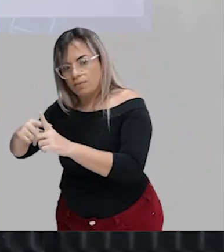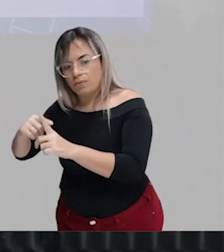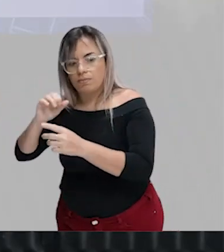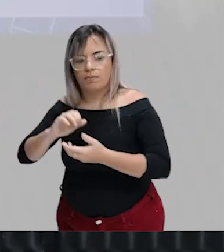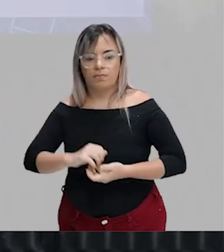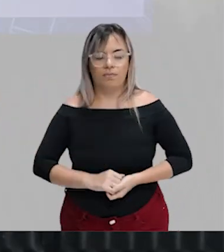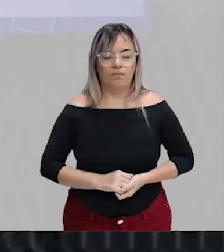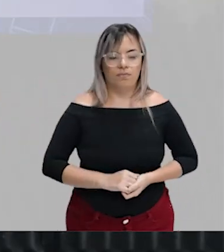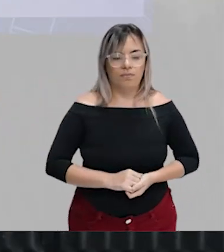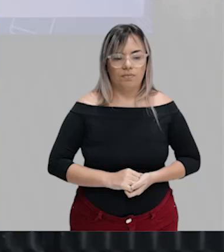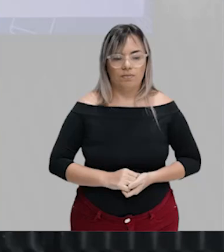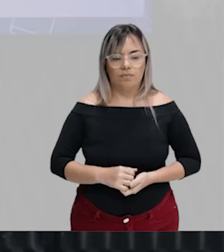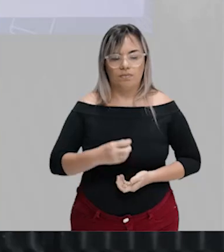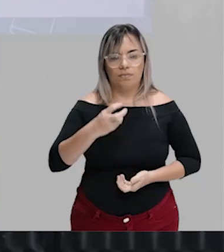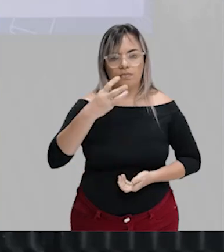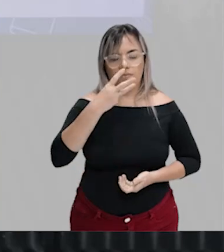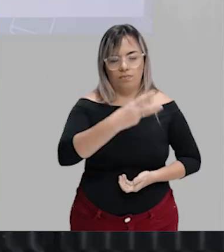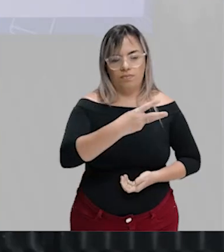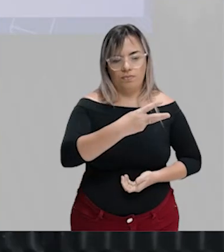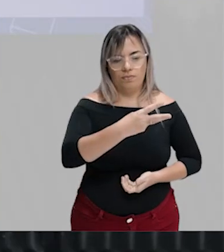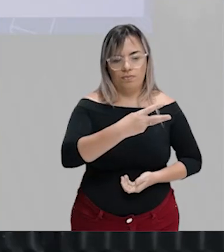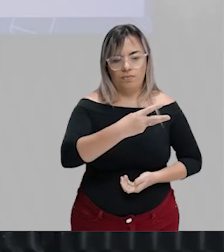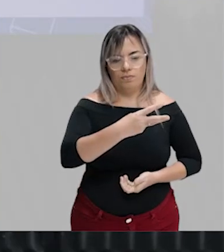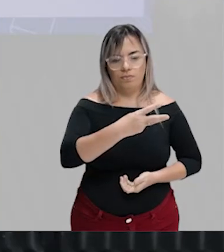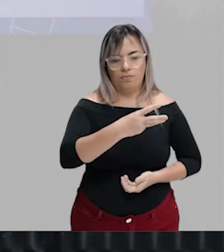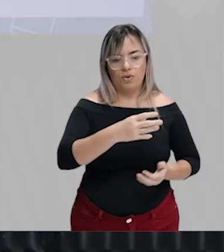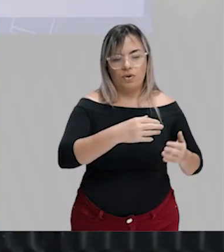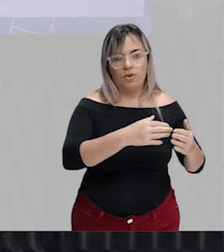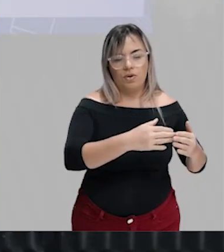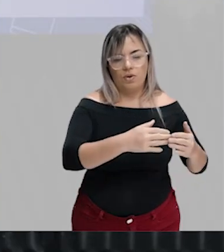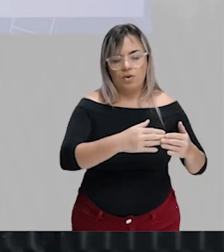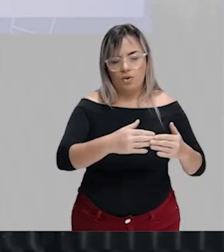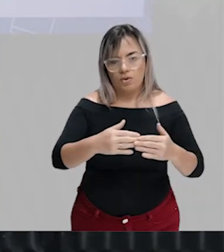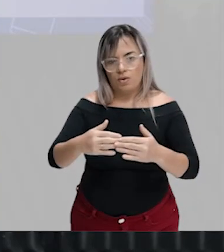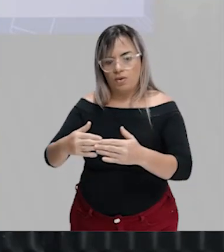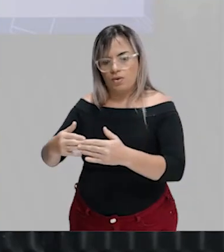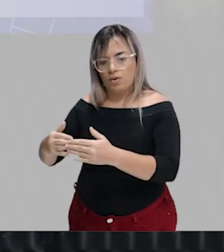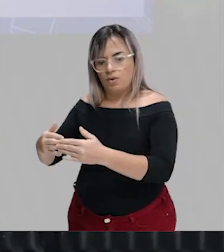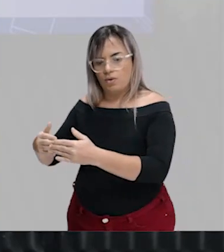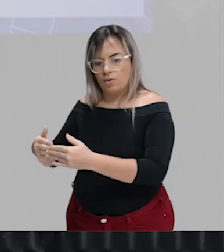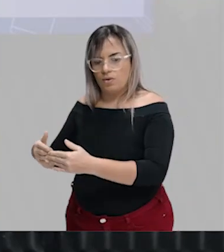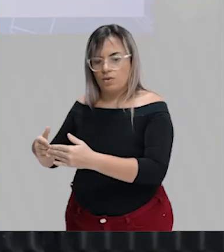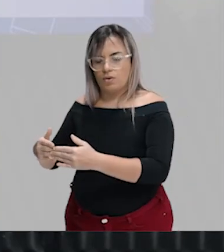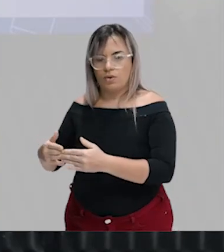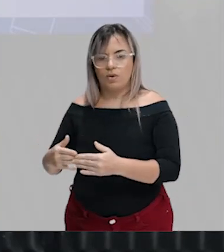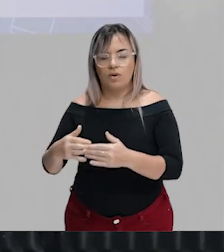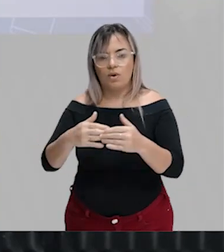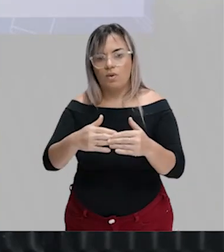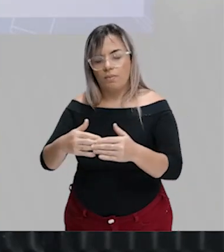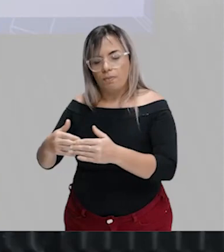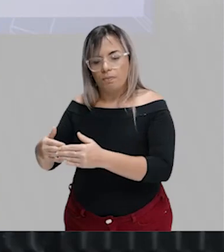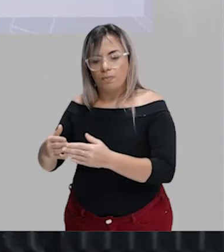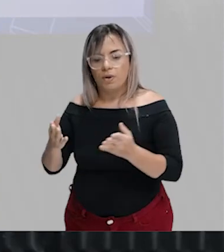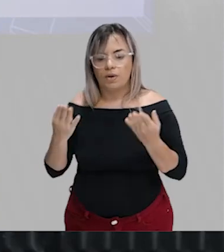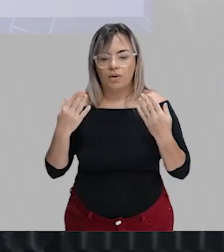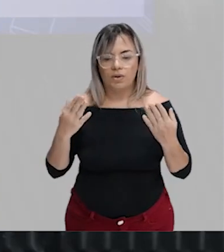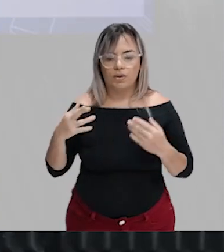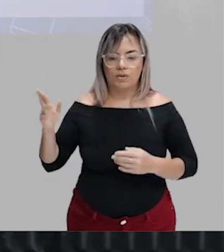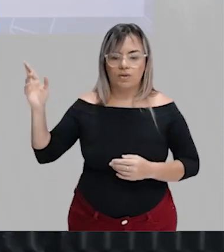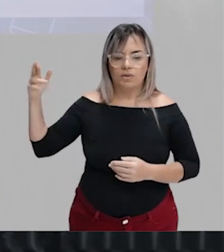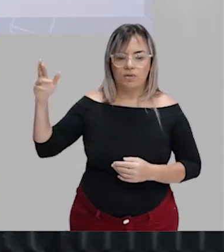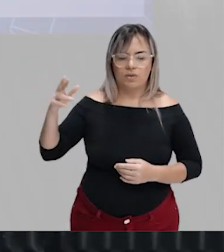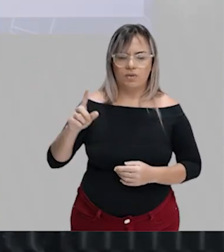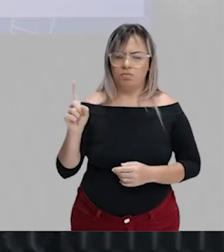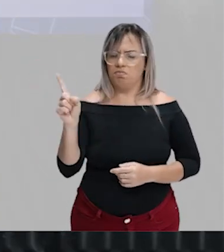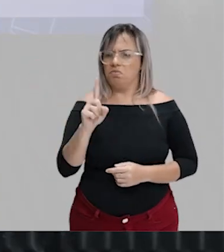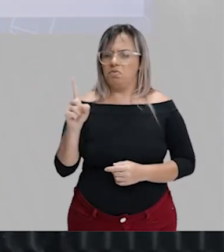No caso da 3, o processo de propagação de calor por irradiação não precisa de um meio material para